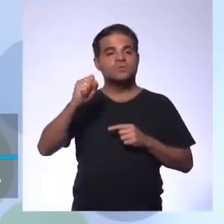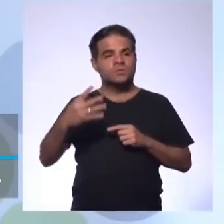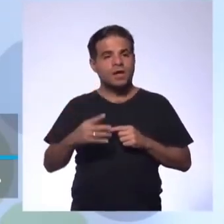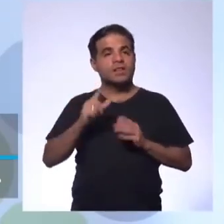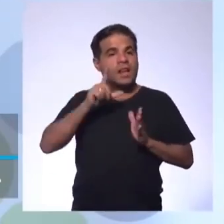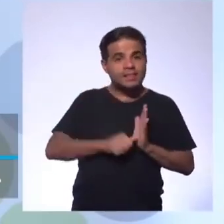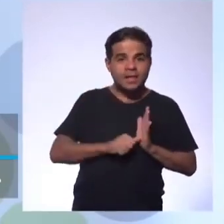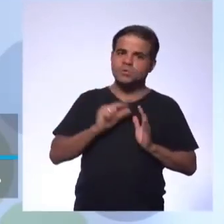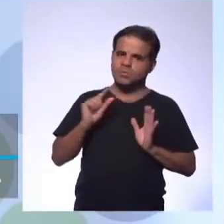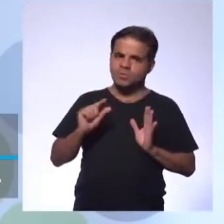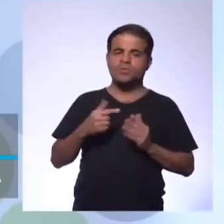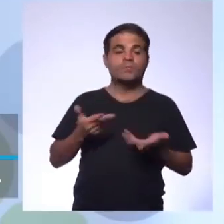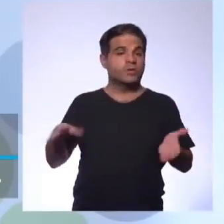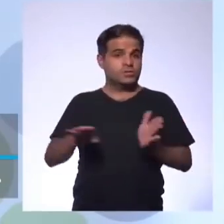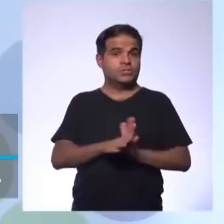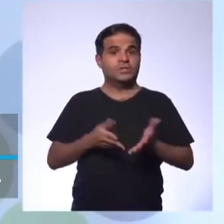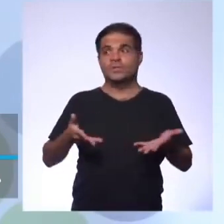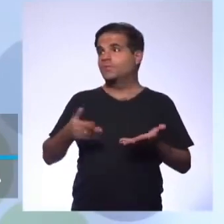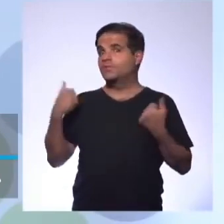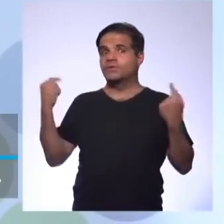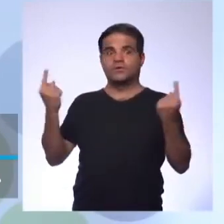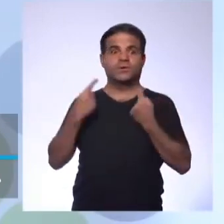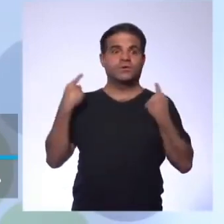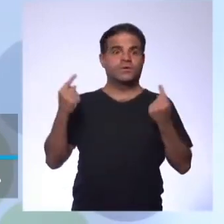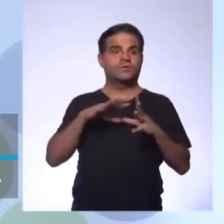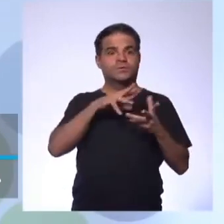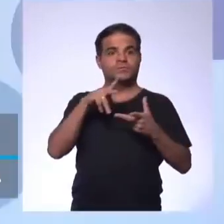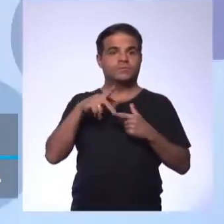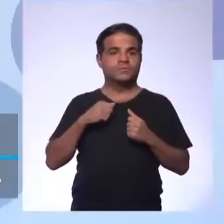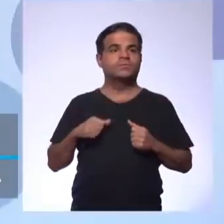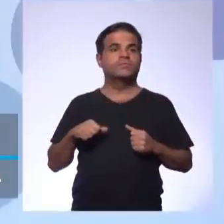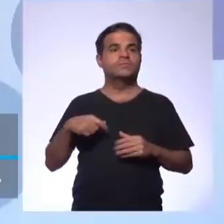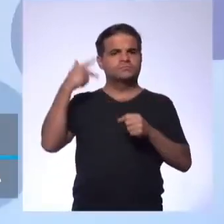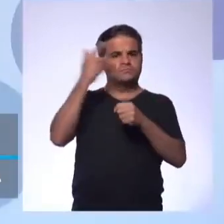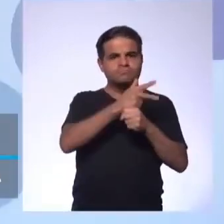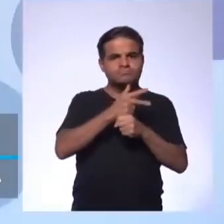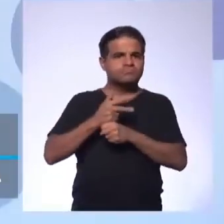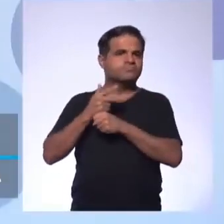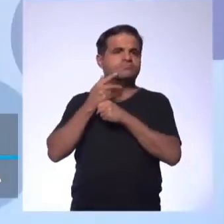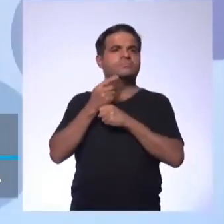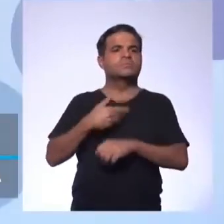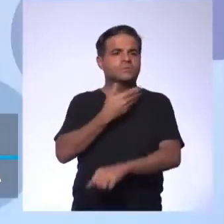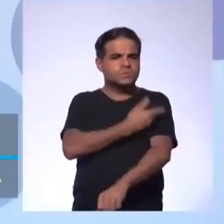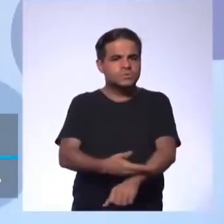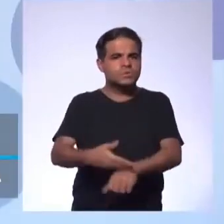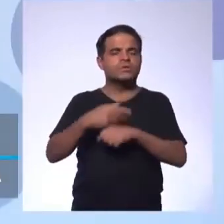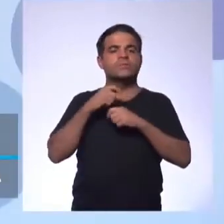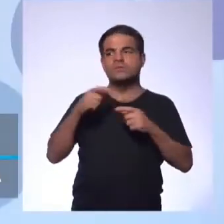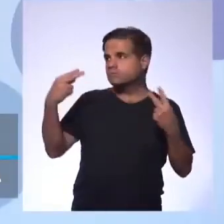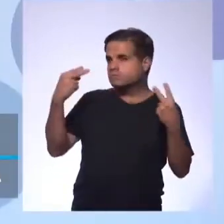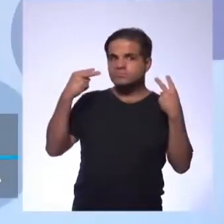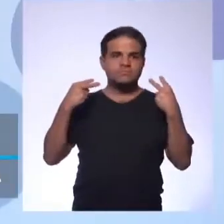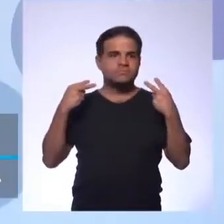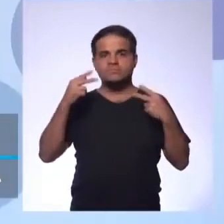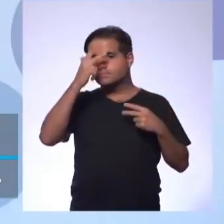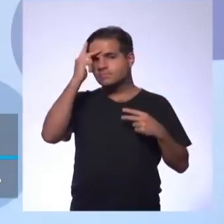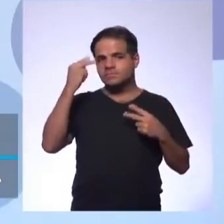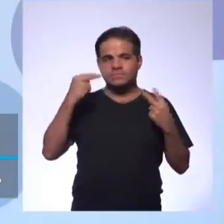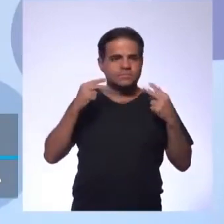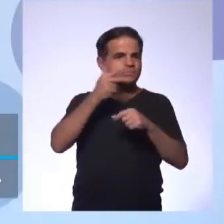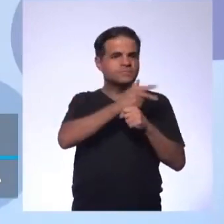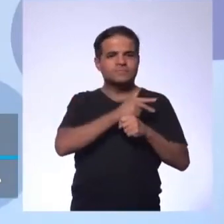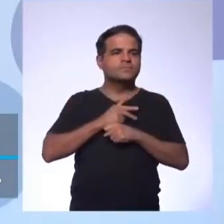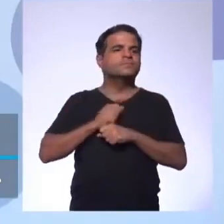pouco, mas chegou o que nós temos hoje, né, que é um mundo que nós somos observados. O uso das câmeras, né, e esse costume de você ser observado o tempo inteiro,